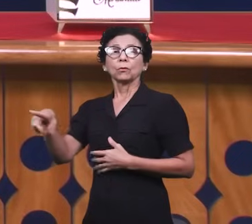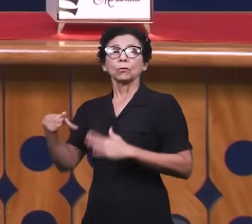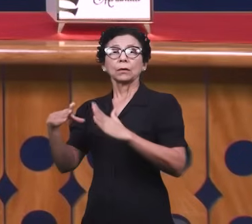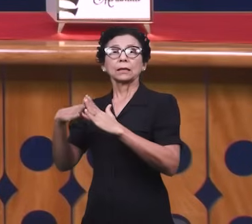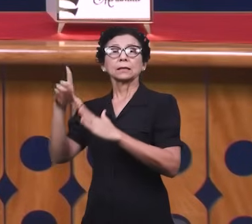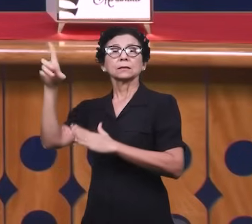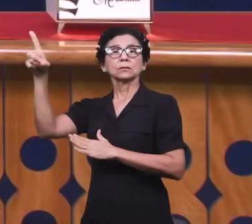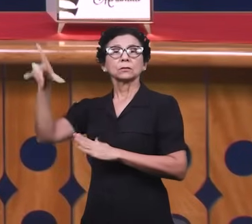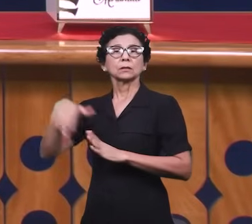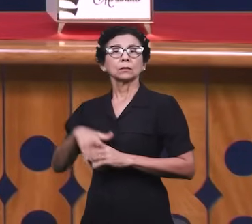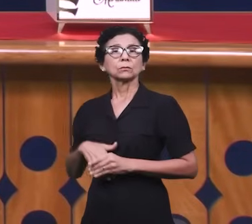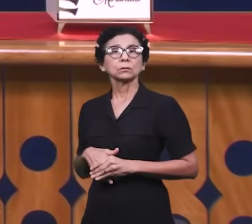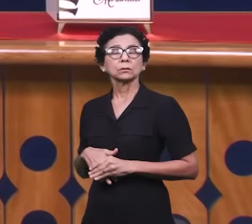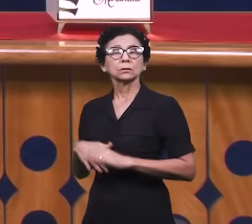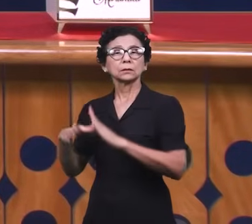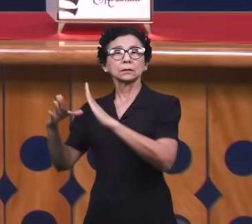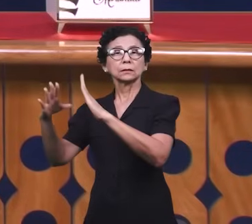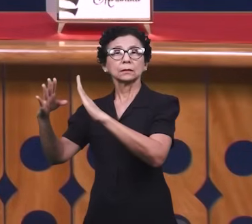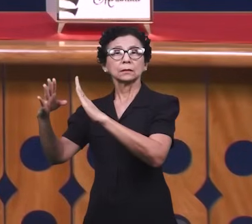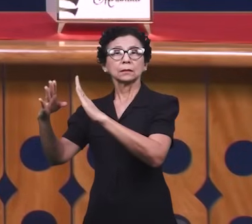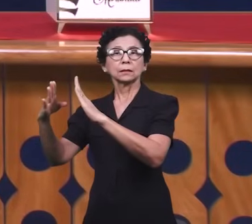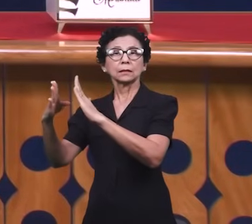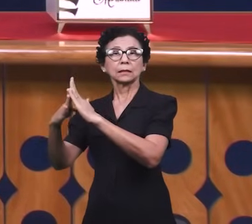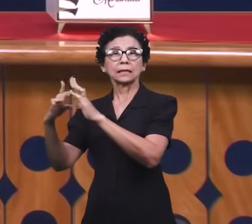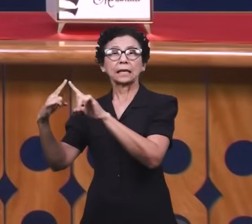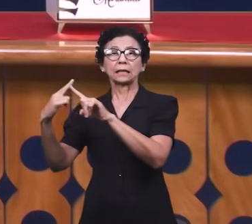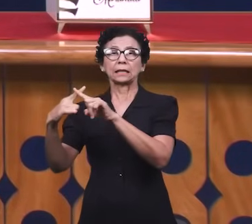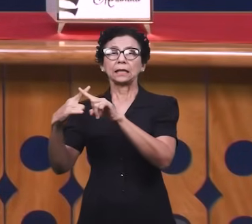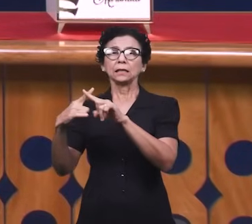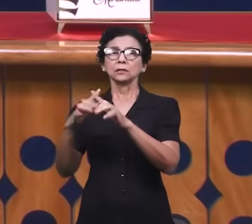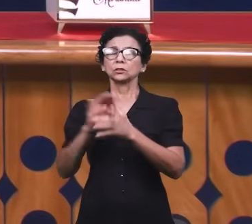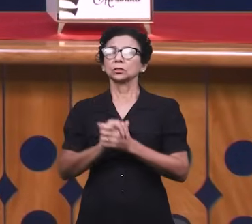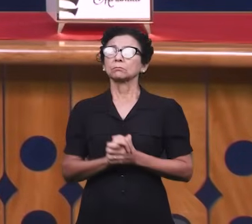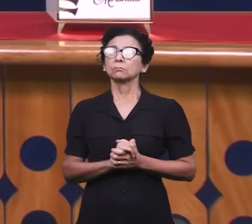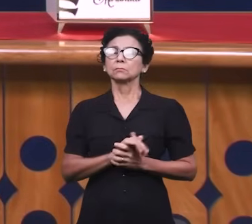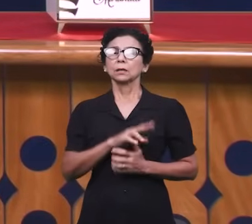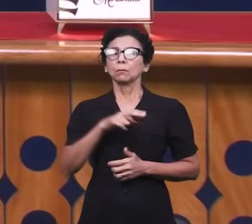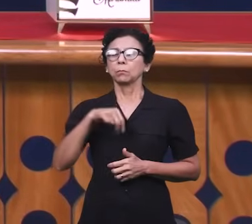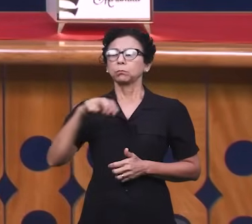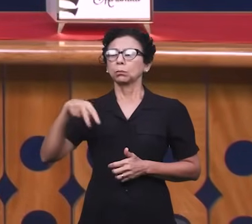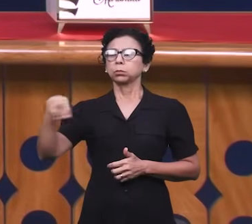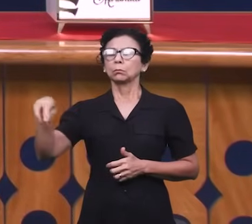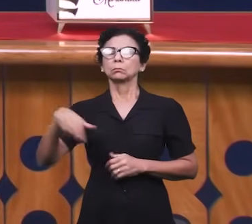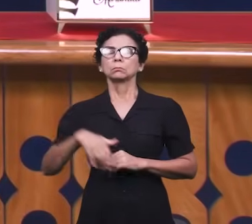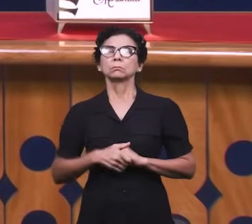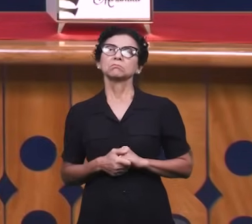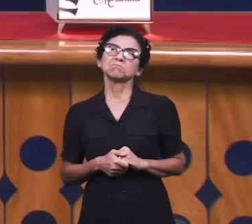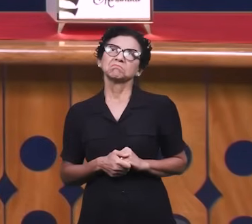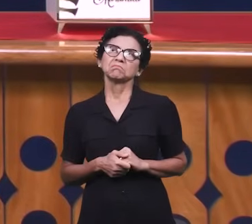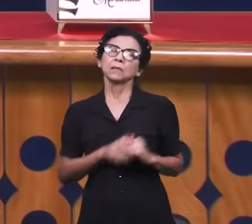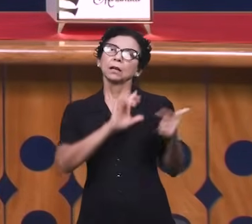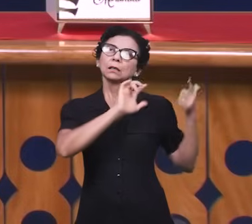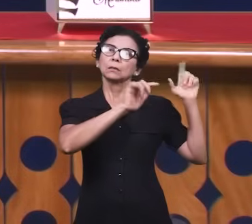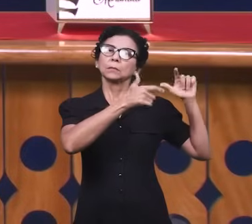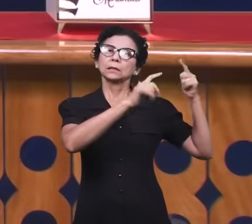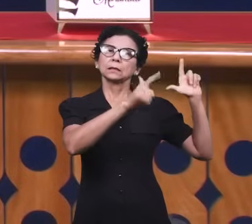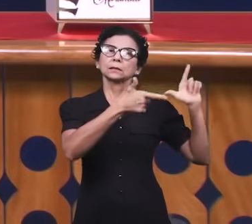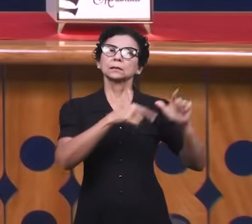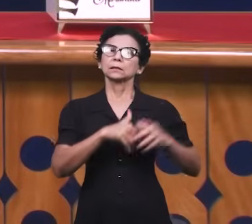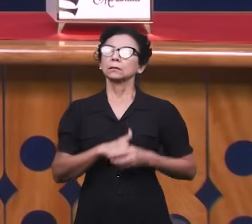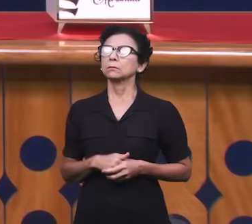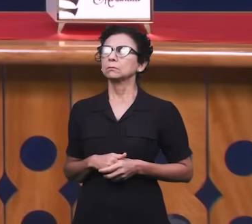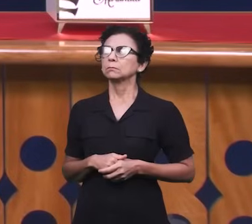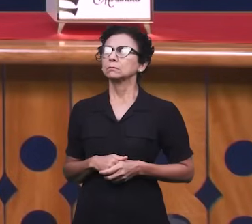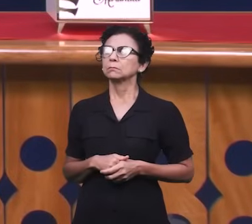ao templo, aquela casa de madeira, eu estou indo tradicionalmente, como se ali fosse uma casa comum,